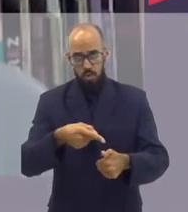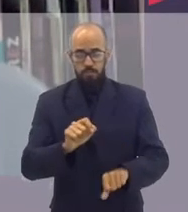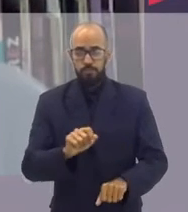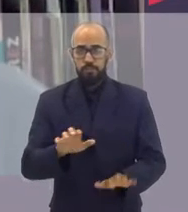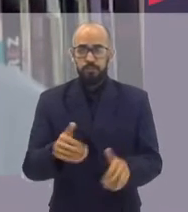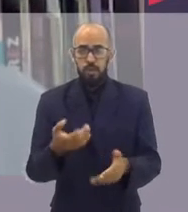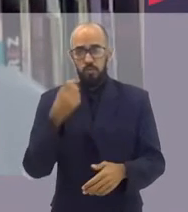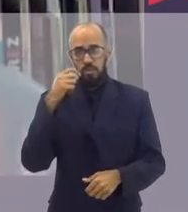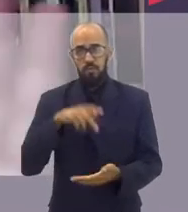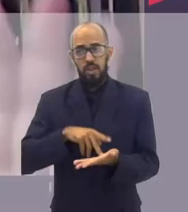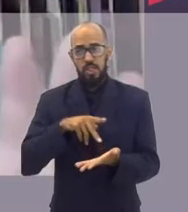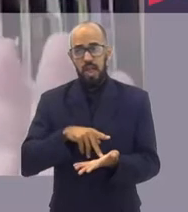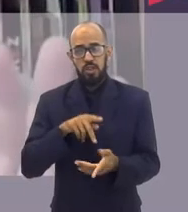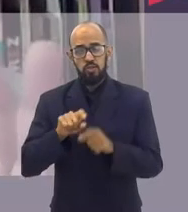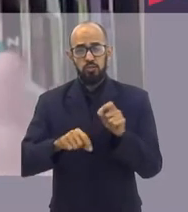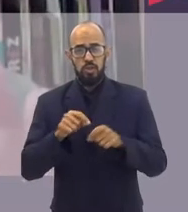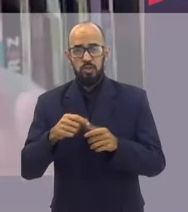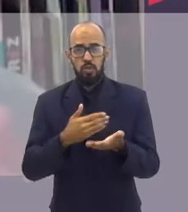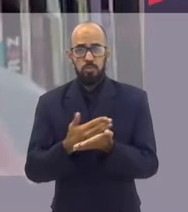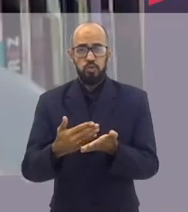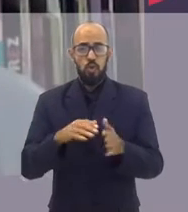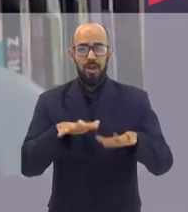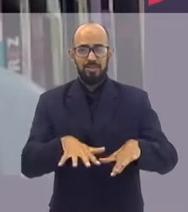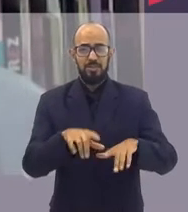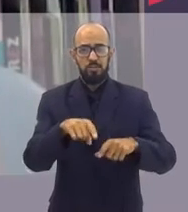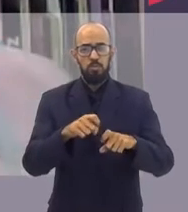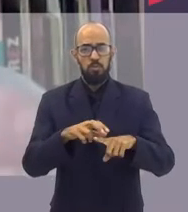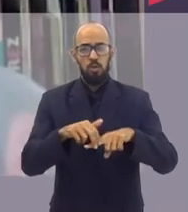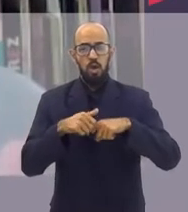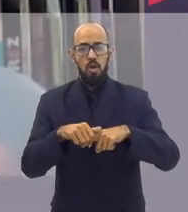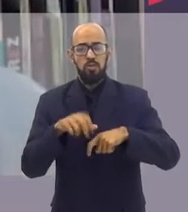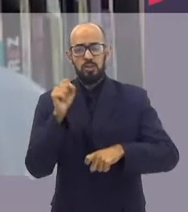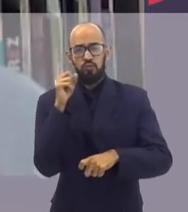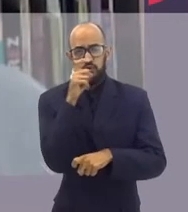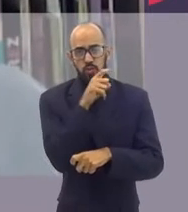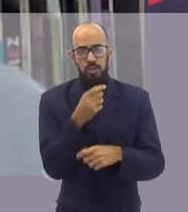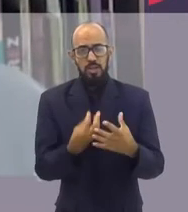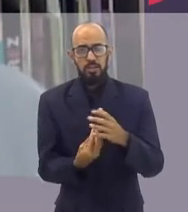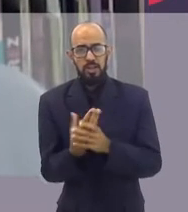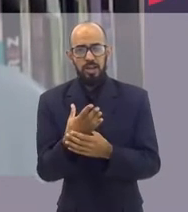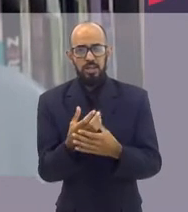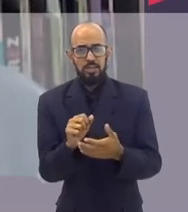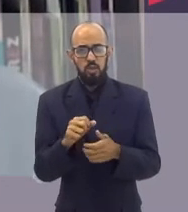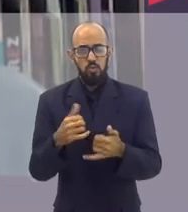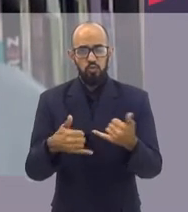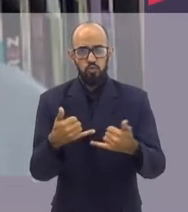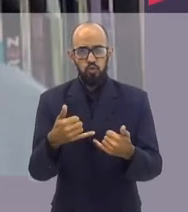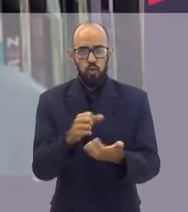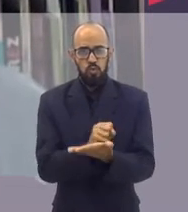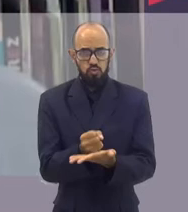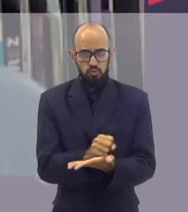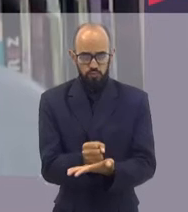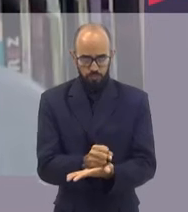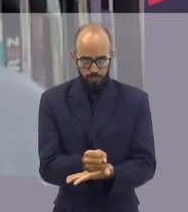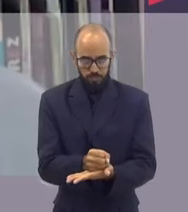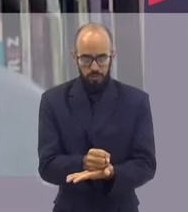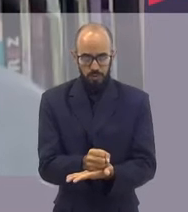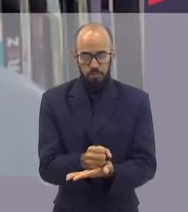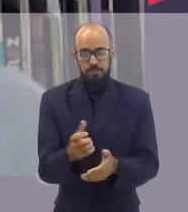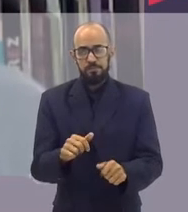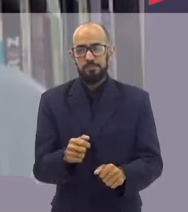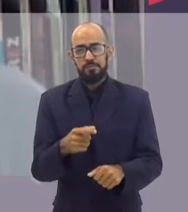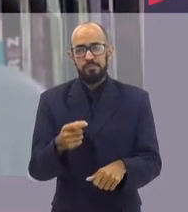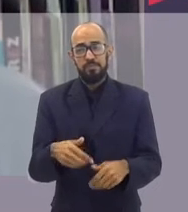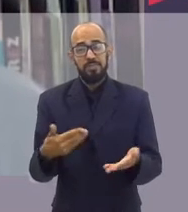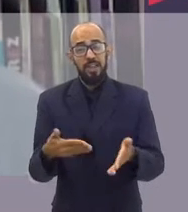você, né? Então, na verdade, começou assim por causa da dificuldade de produção de um videogame, que era até a ideia